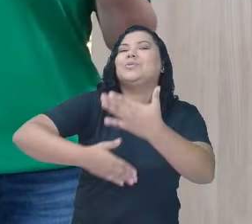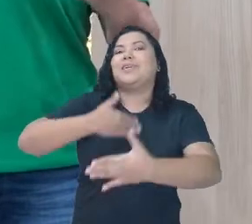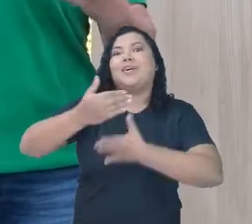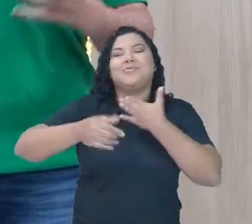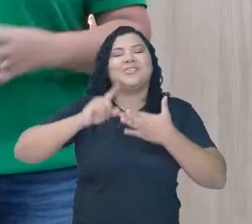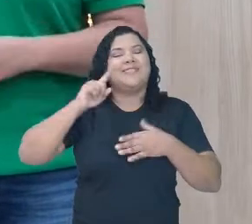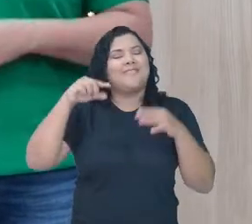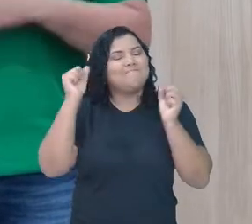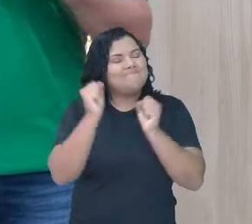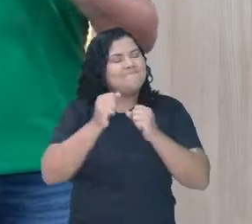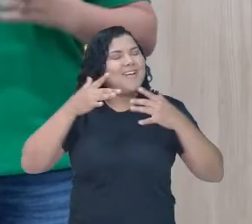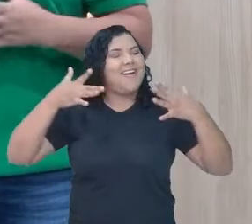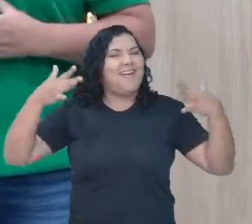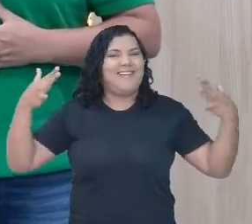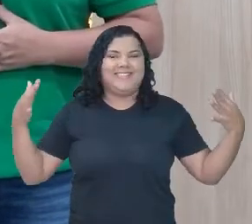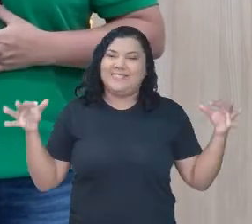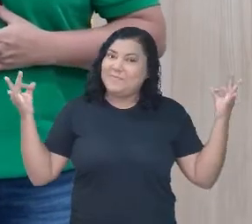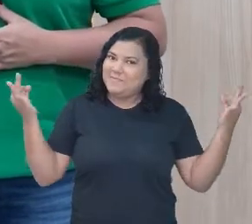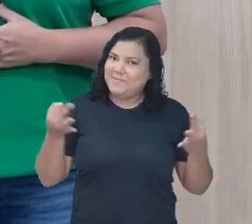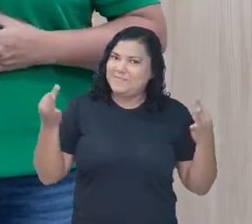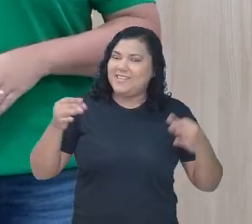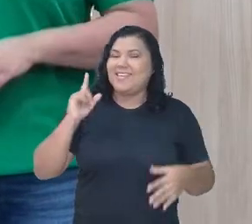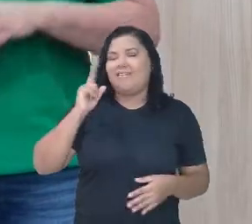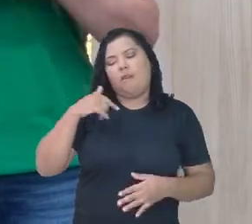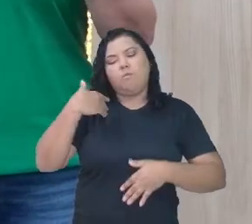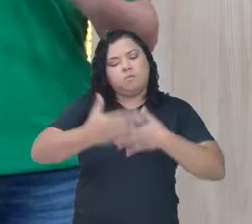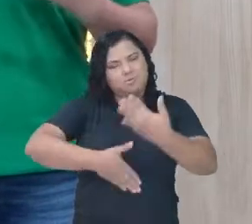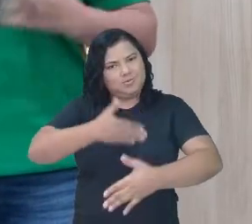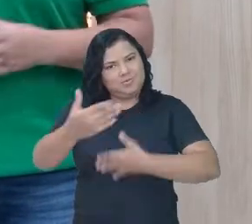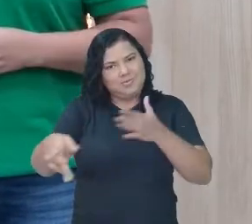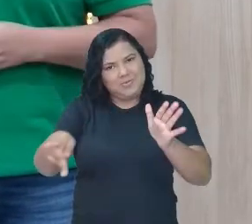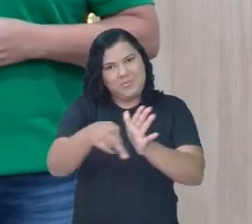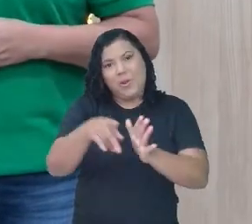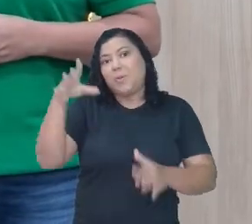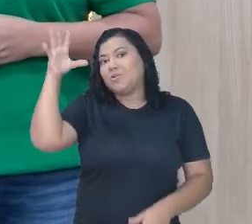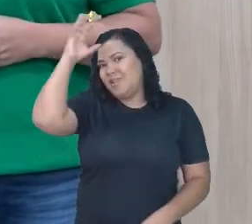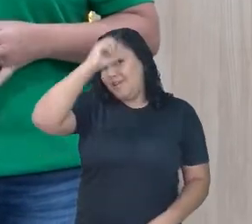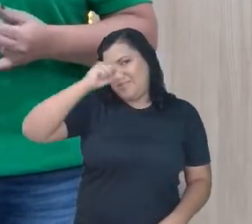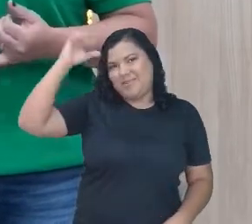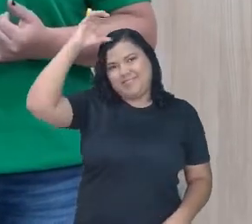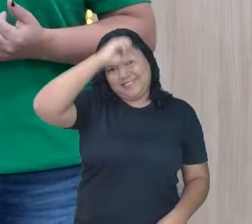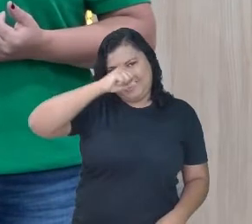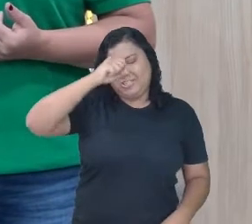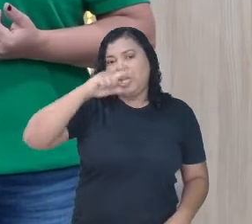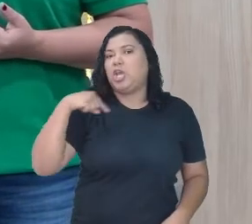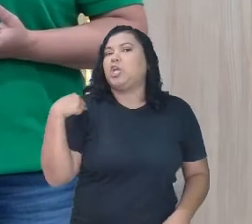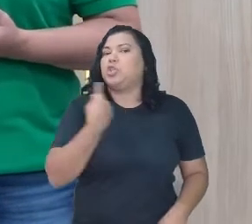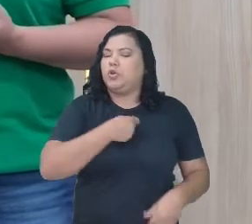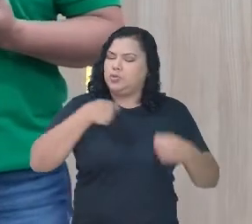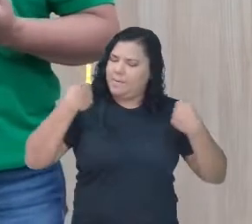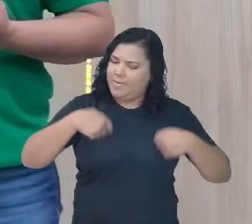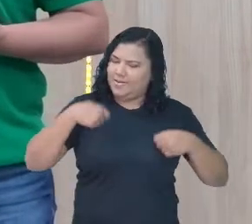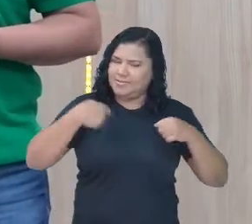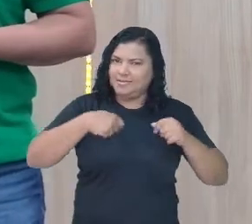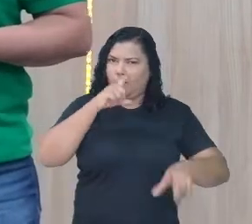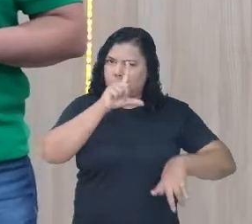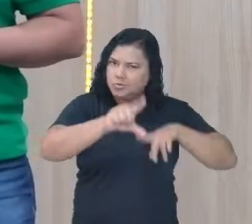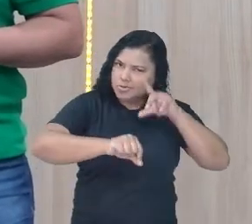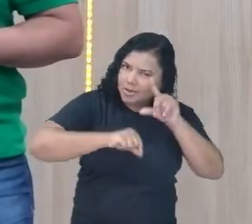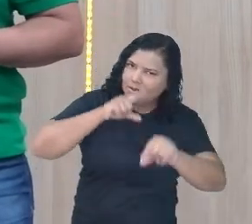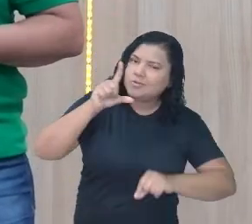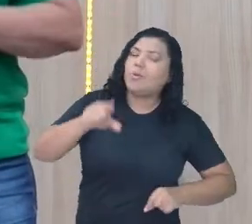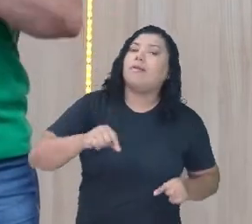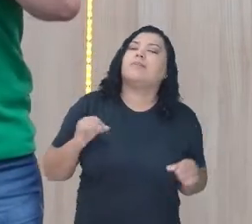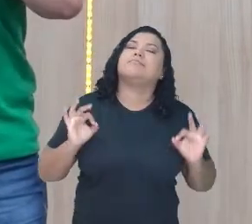é mágico, que é o processo da aprendizagem. Ele é mágico, mas requer de nós escolhas, requer